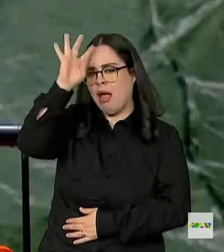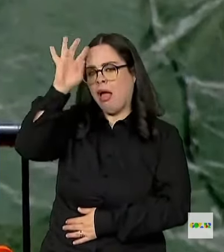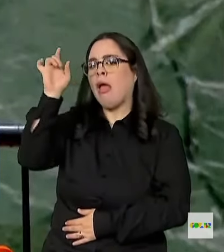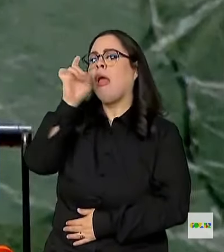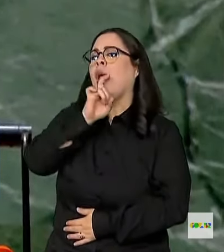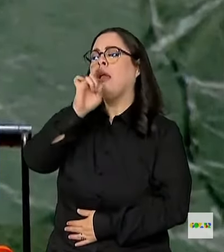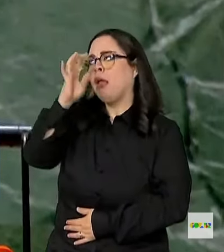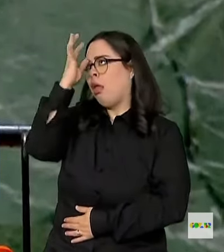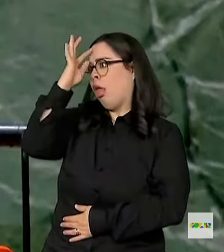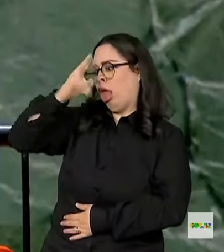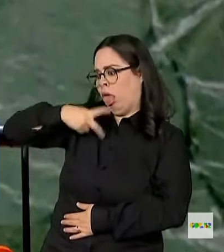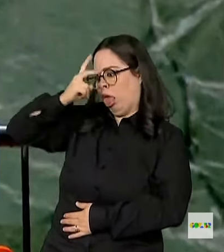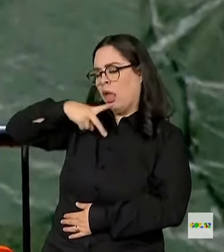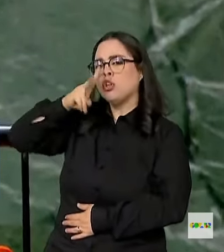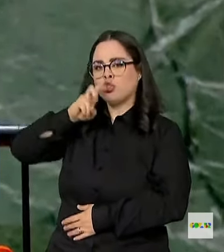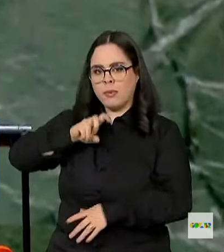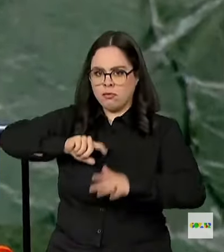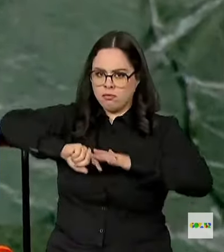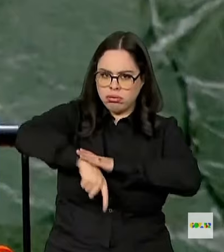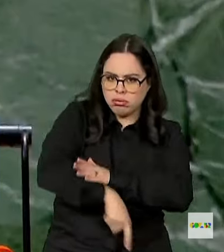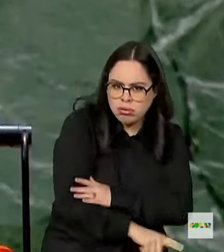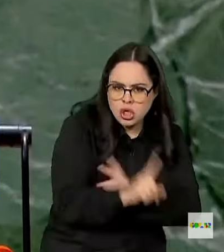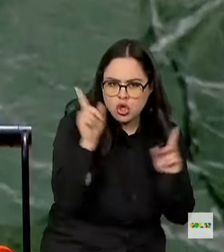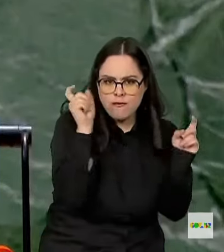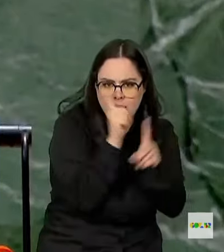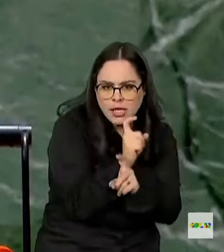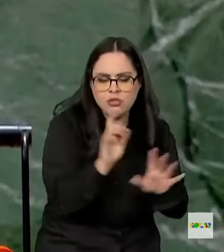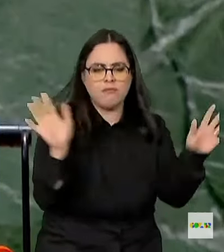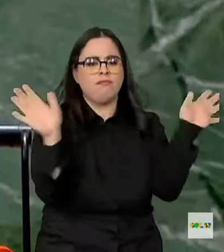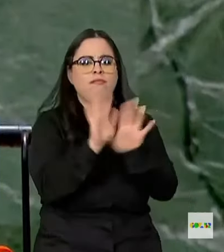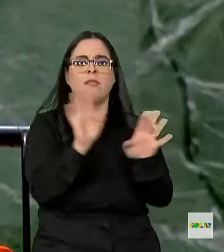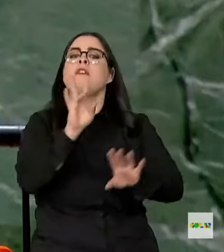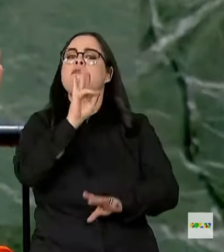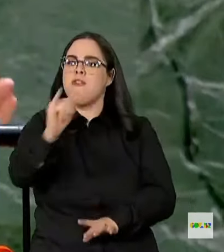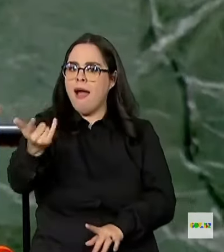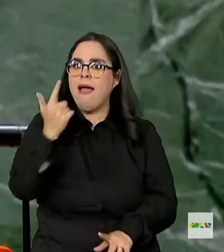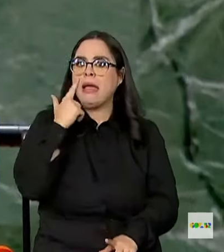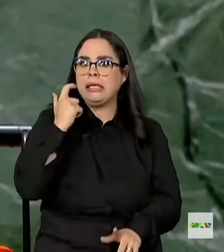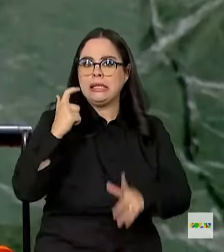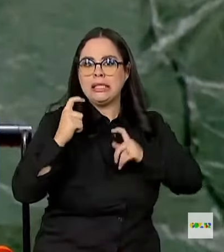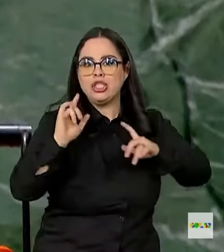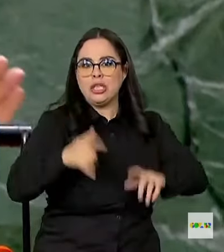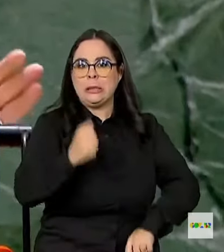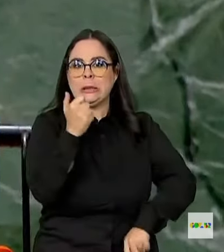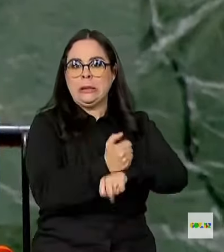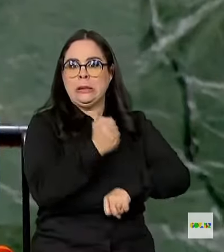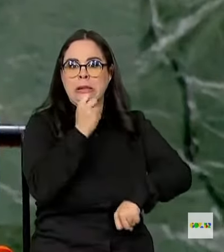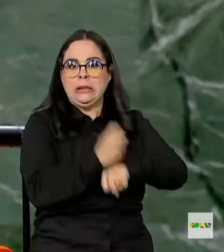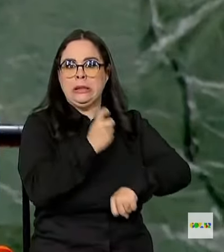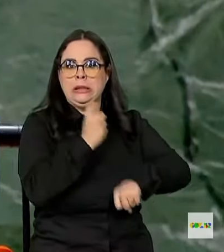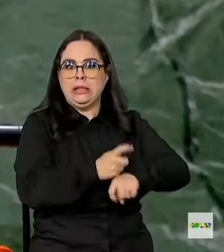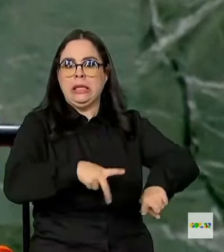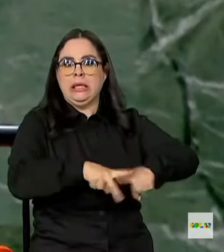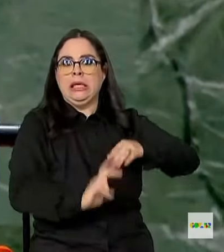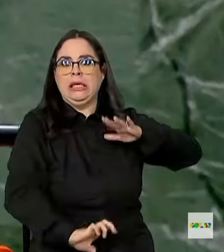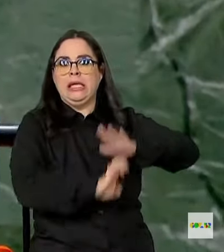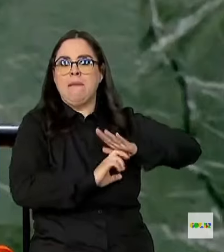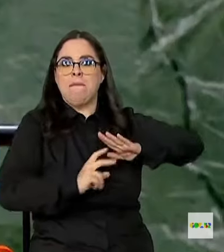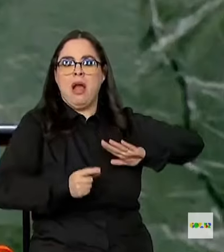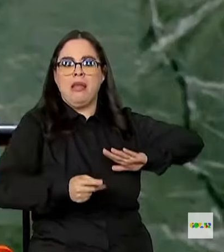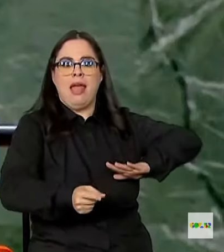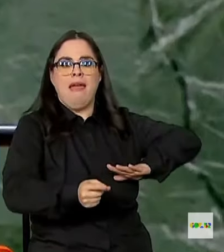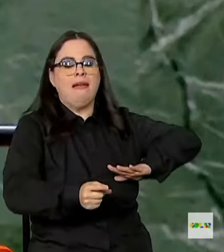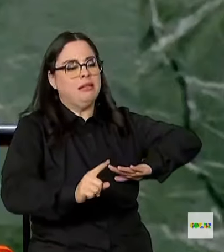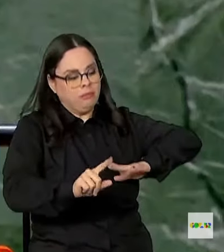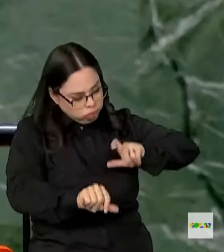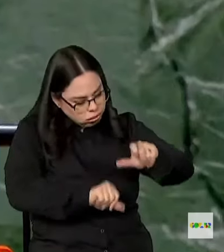a complexidade de uma reforma como essa, que enfrentará interesses cristalizados de manutenção do status quo.